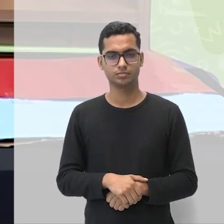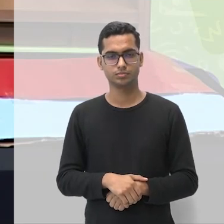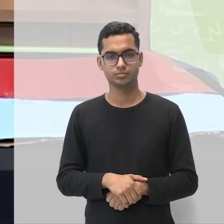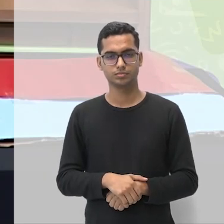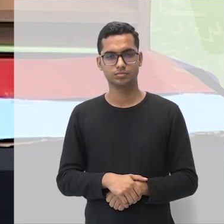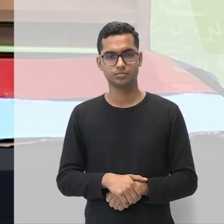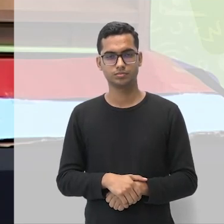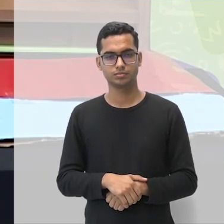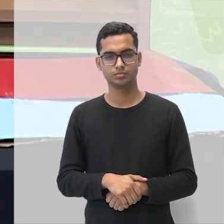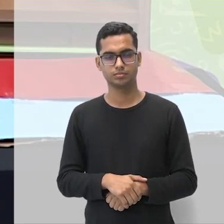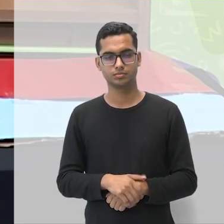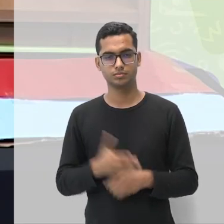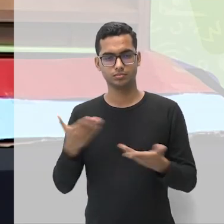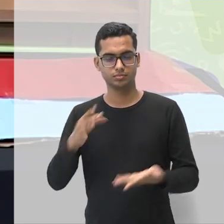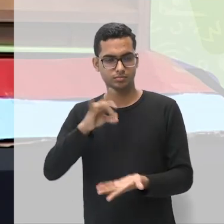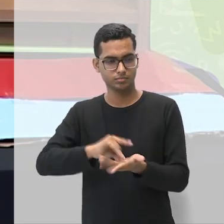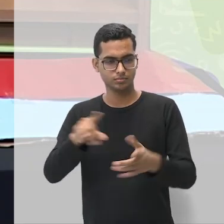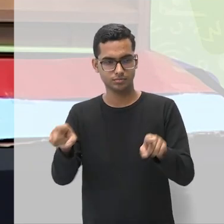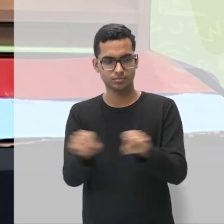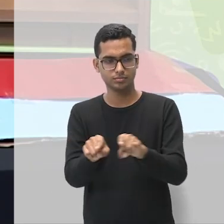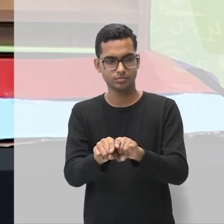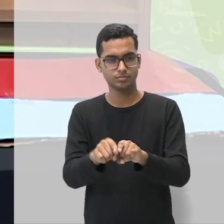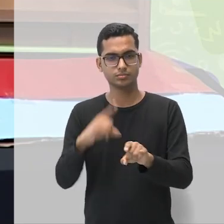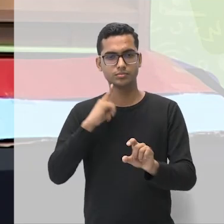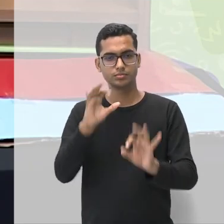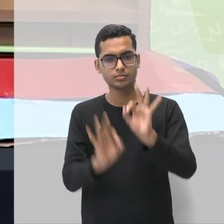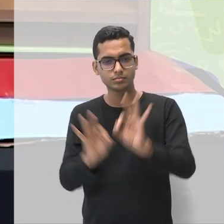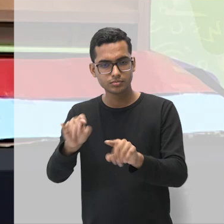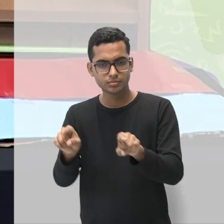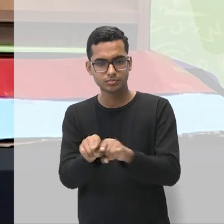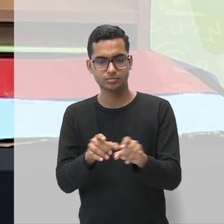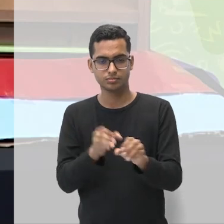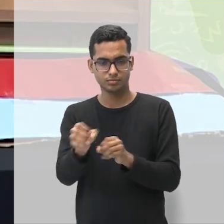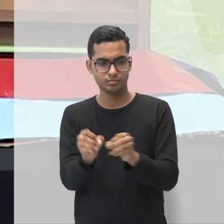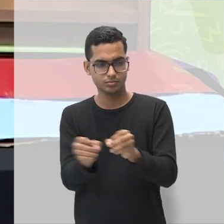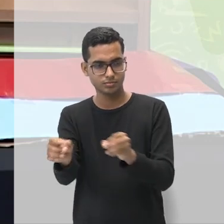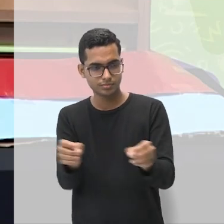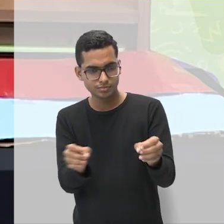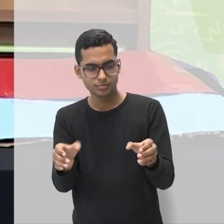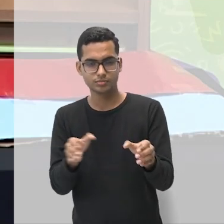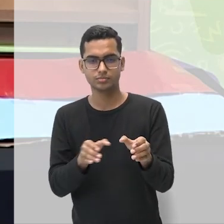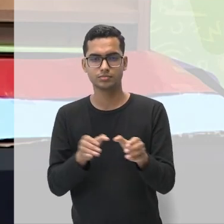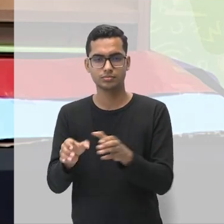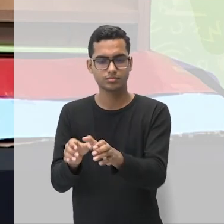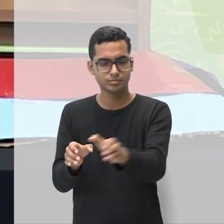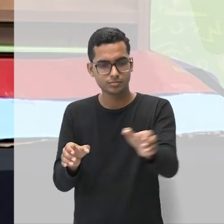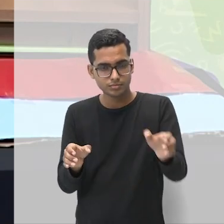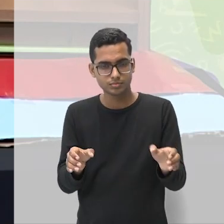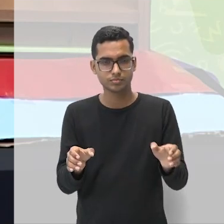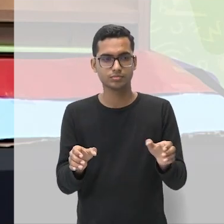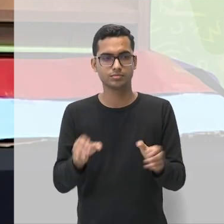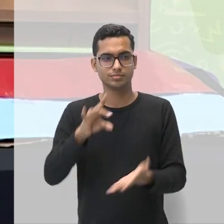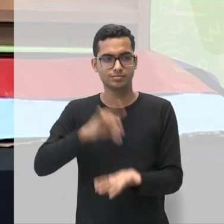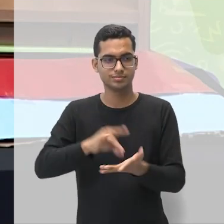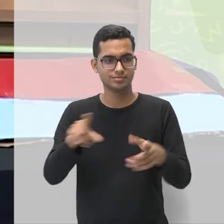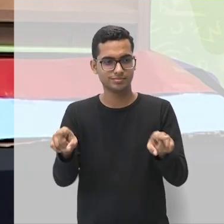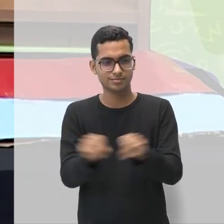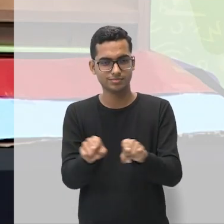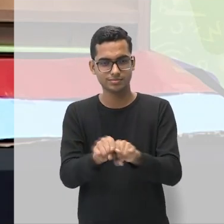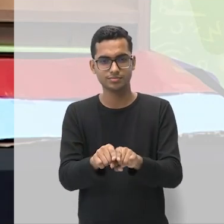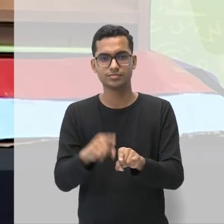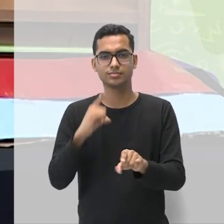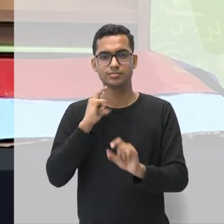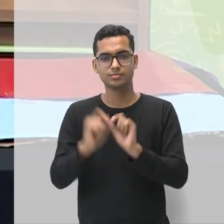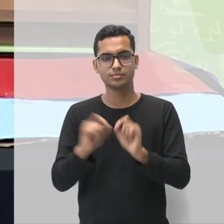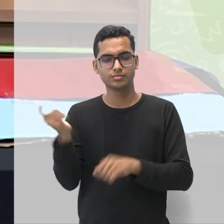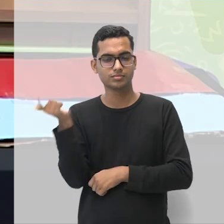Então, o jogo de argolas, ele é composto aí por uns 10 pinos, mas eu trouxe aqui para vocês 6 pinos. E aí vocês